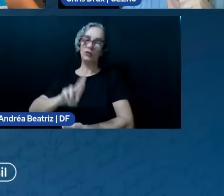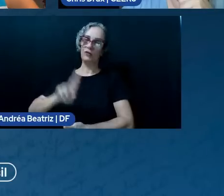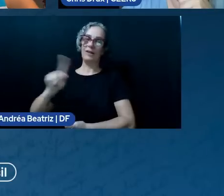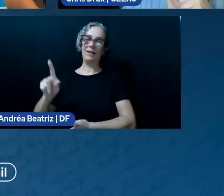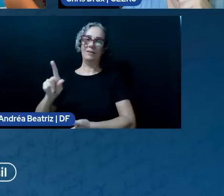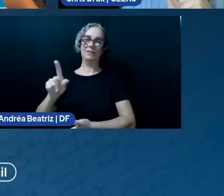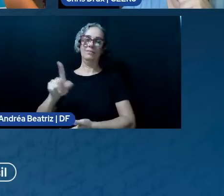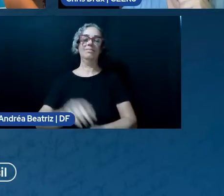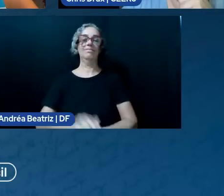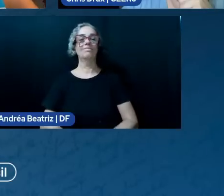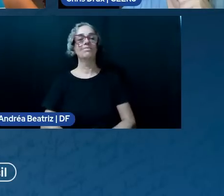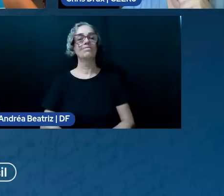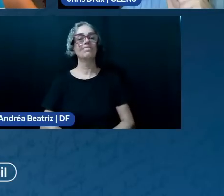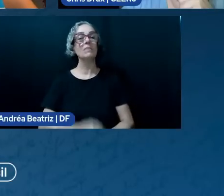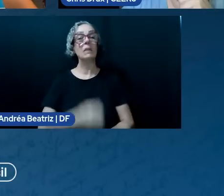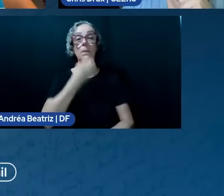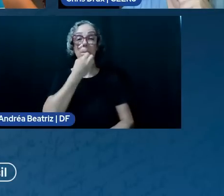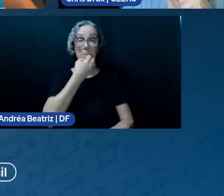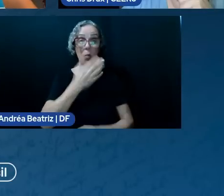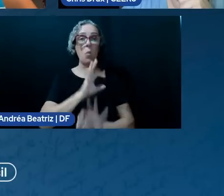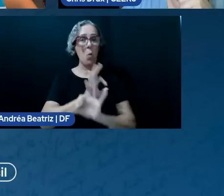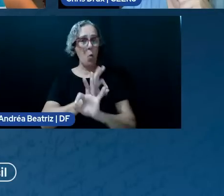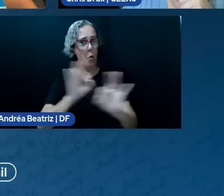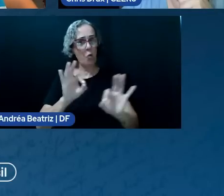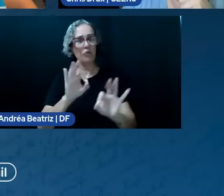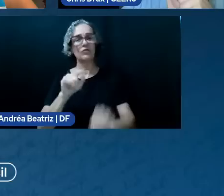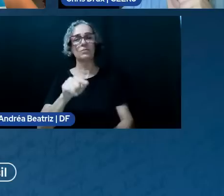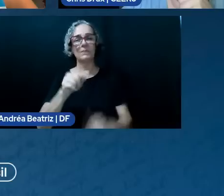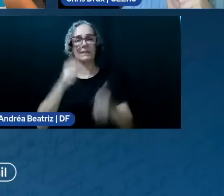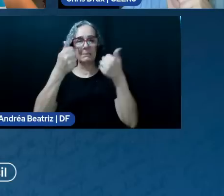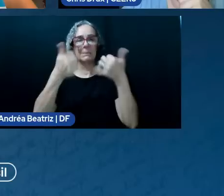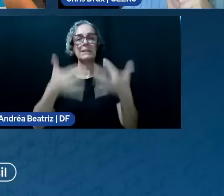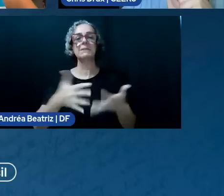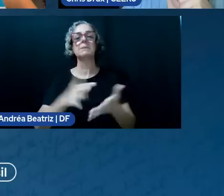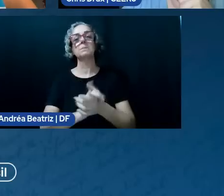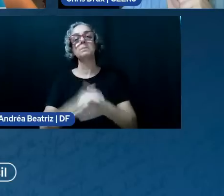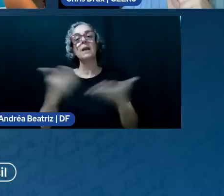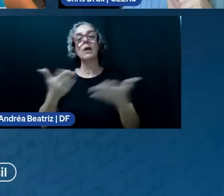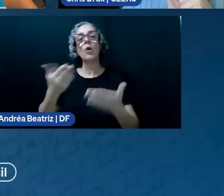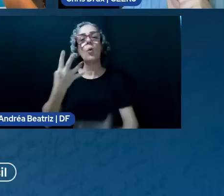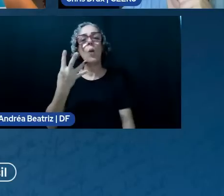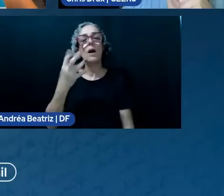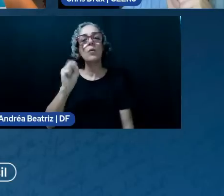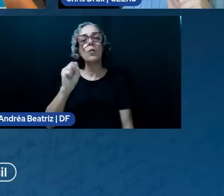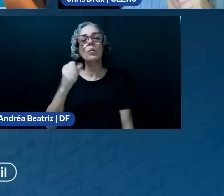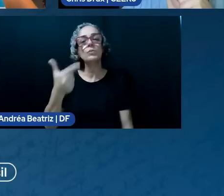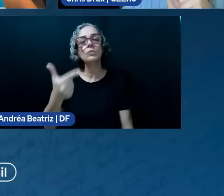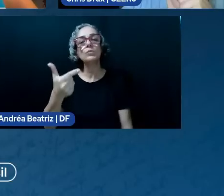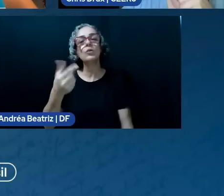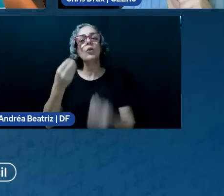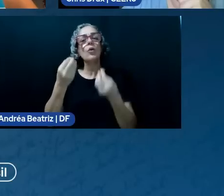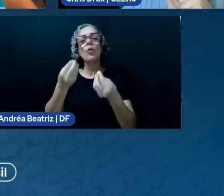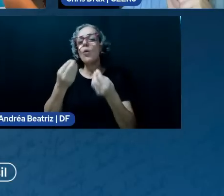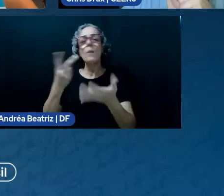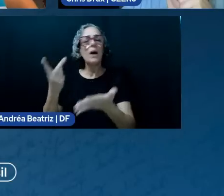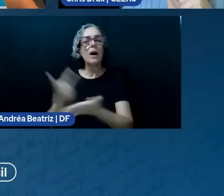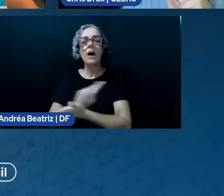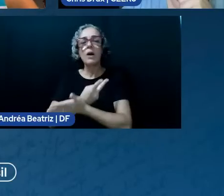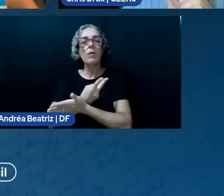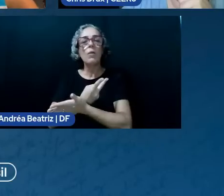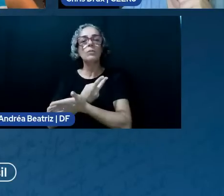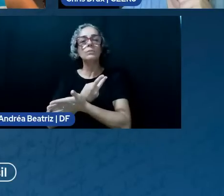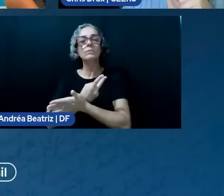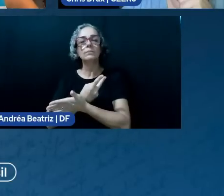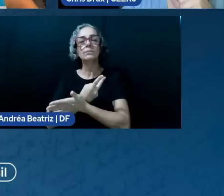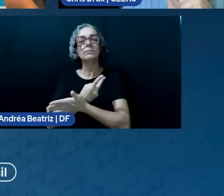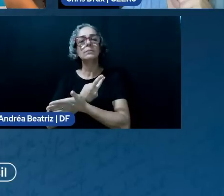Muito bom, Flávio. Agora nós vamos para 482, Lúcia. Como é que sucede estender-se subitamente a toda